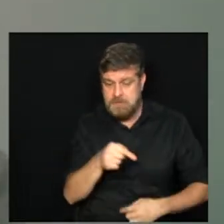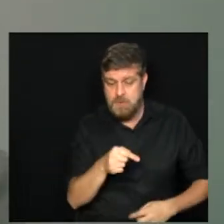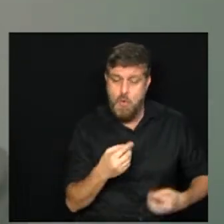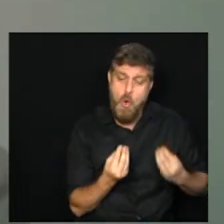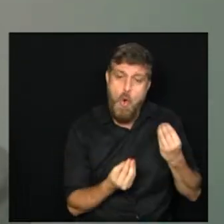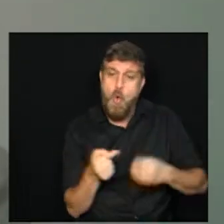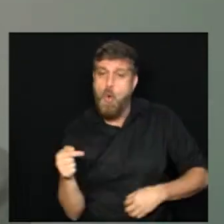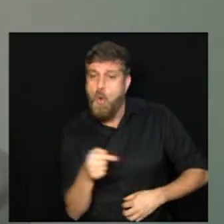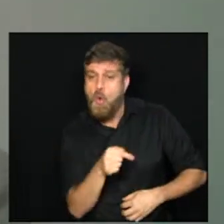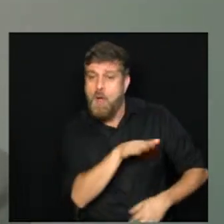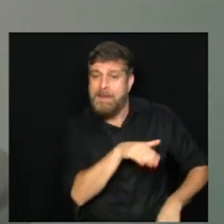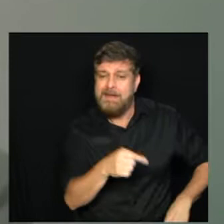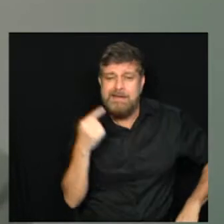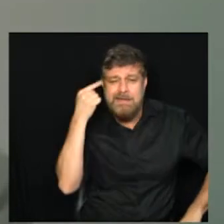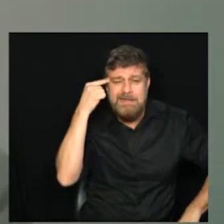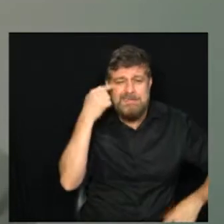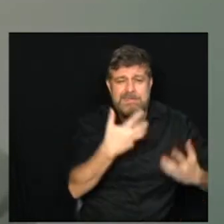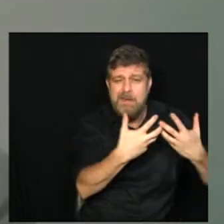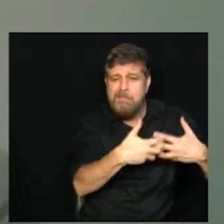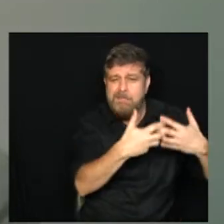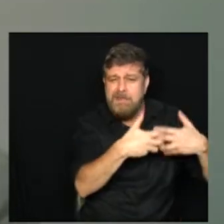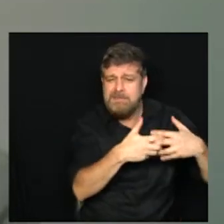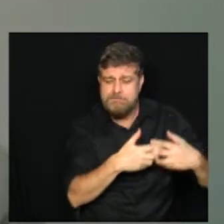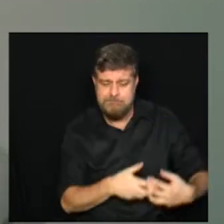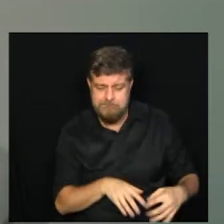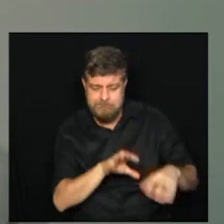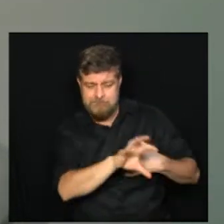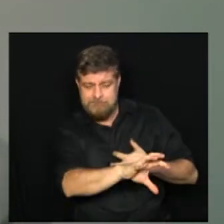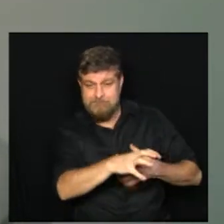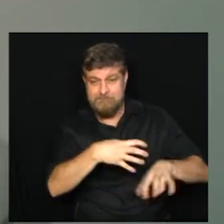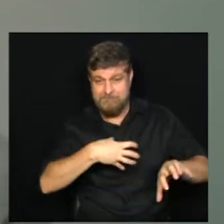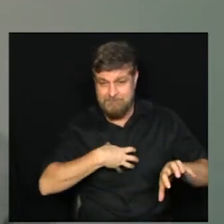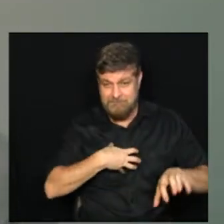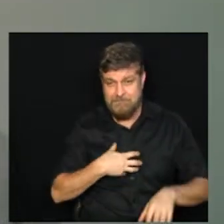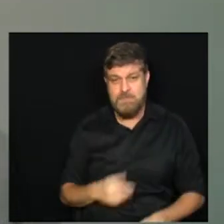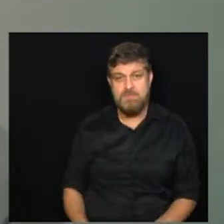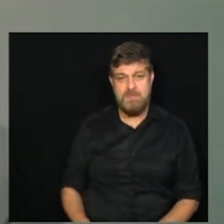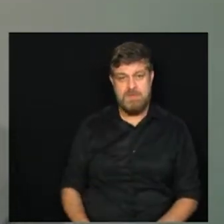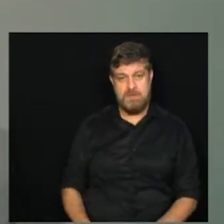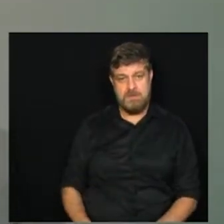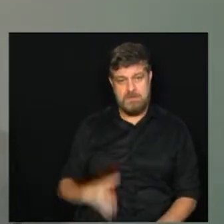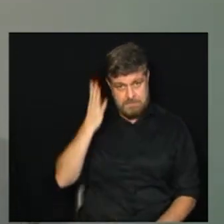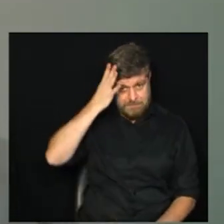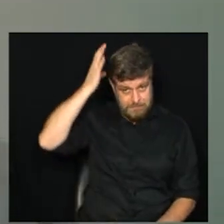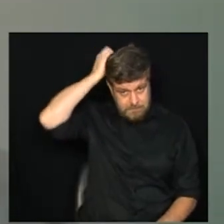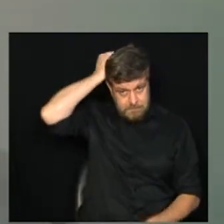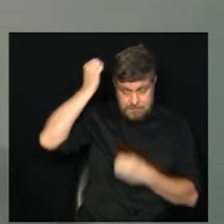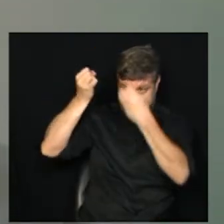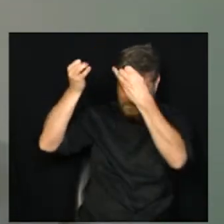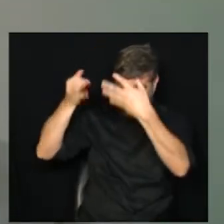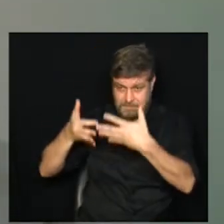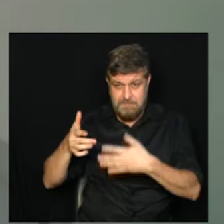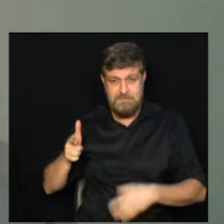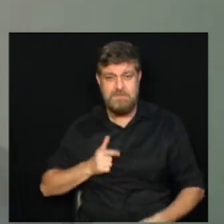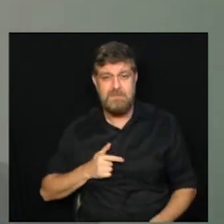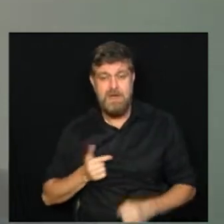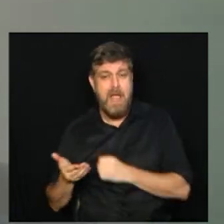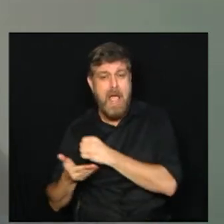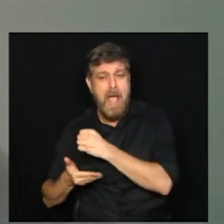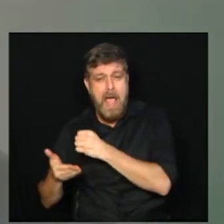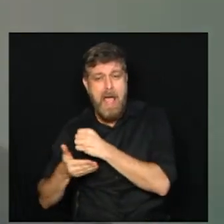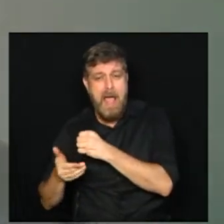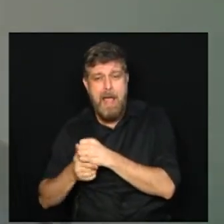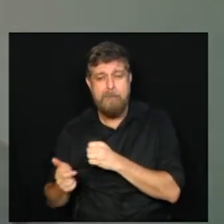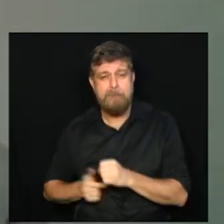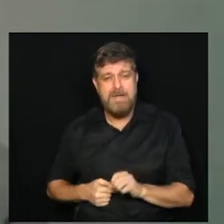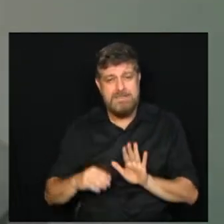A Daniela foi muito feliz quando fala de uma instituição que é a Urban 95, que parte do princípio de olhar a